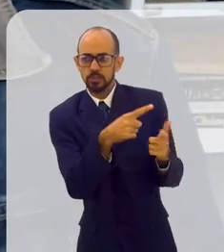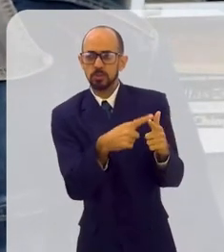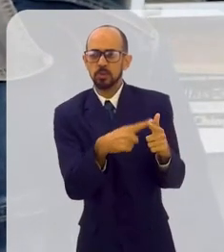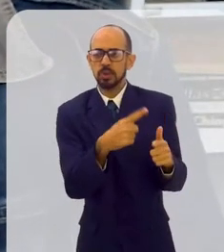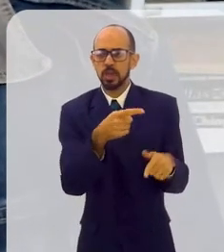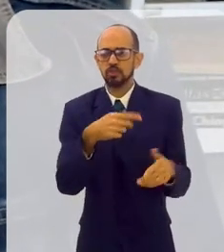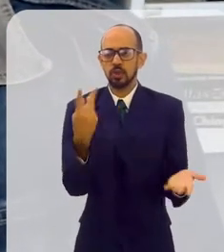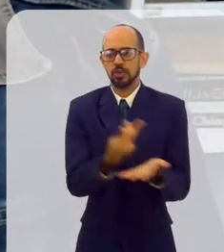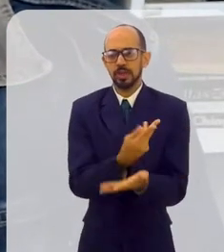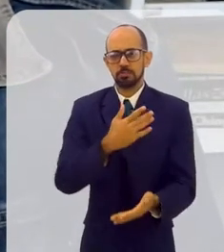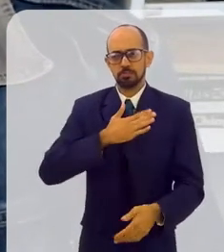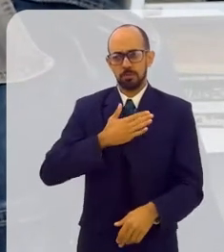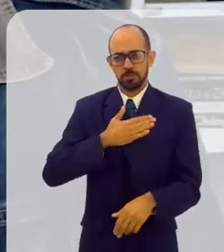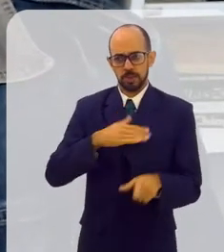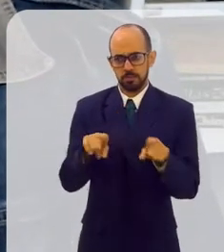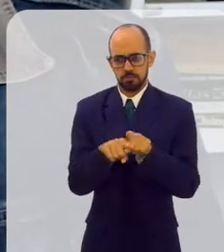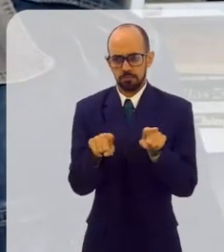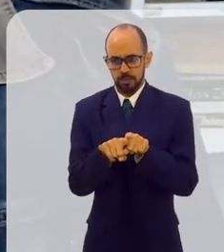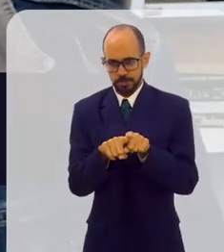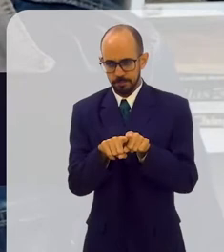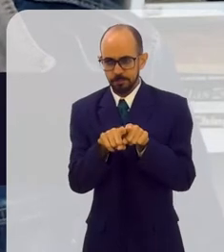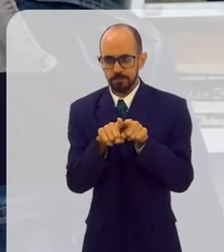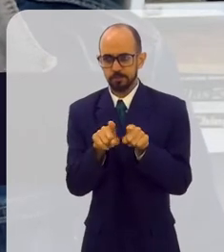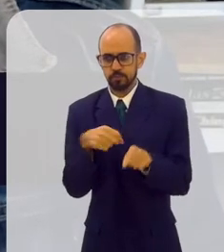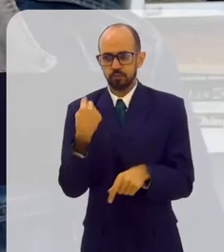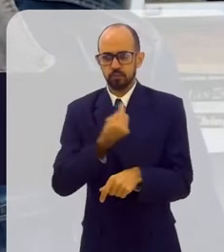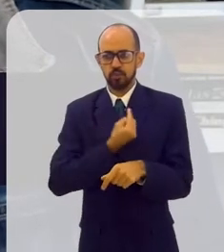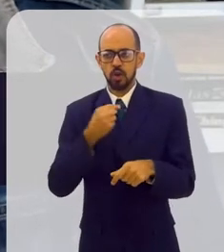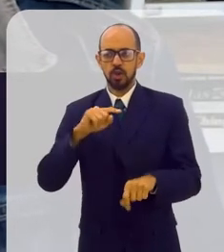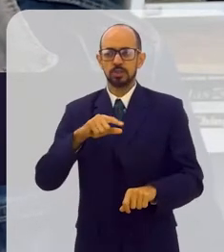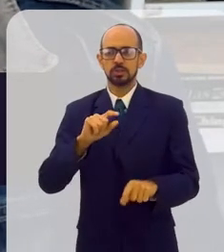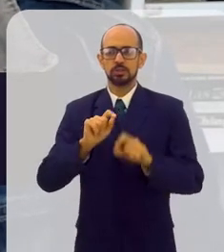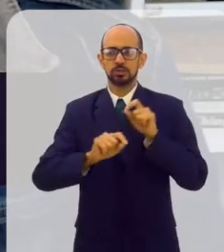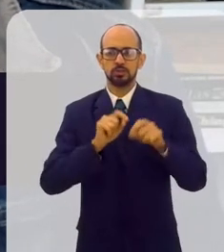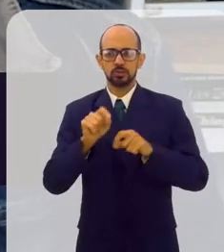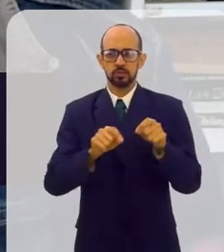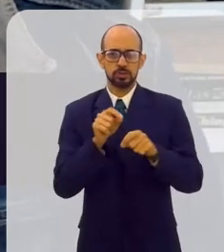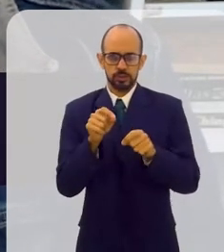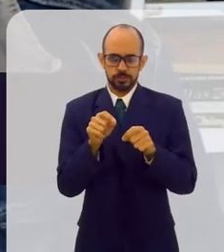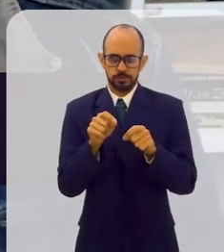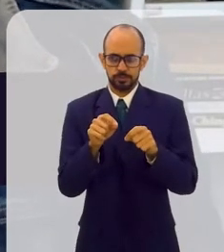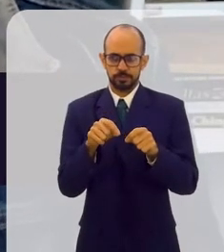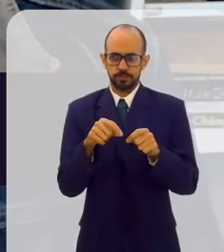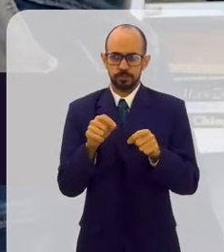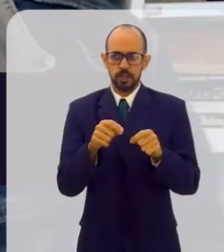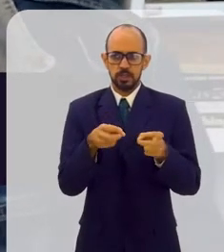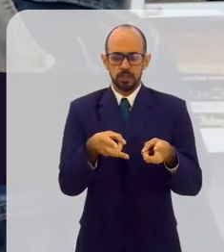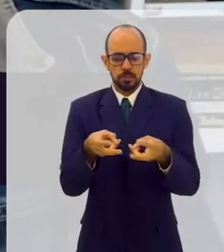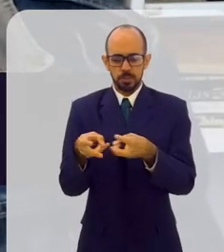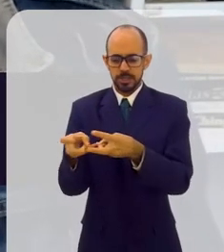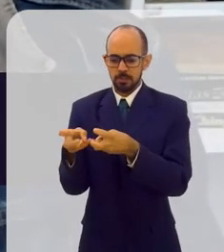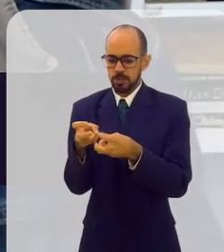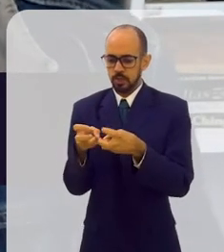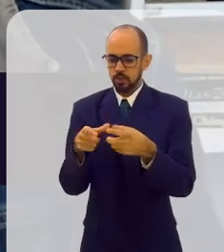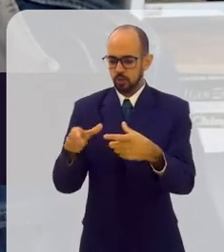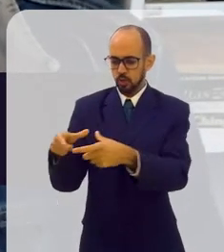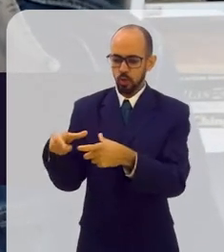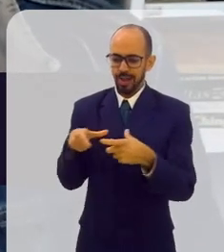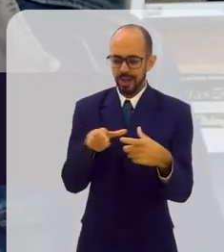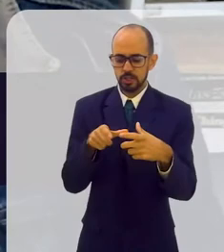fenótipo, isso acontece comigo também. Nós somos vistos em lugares diferentes como sendo